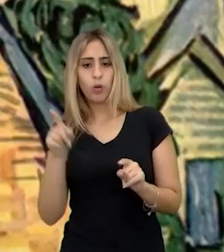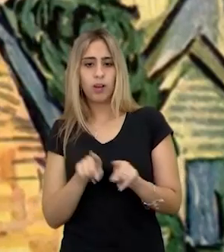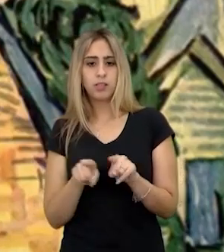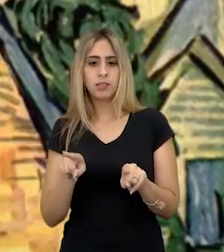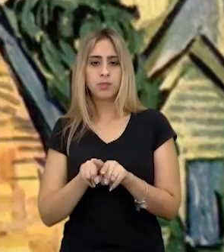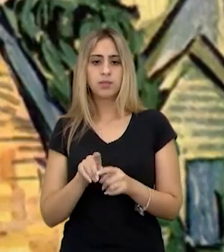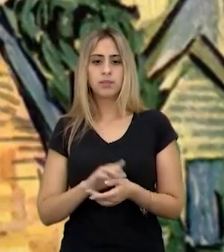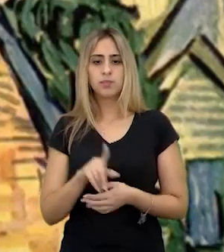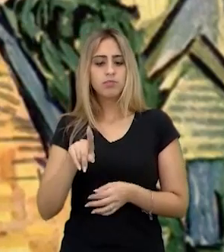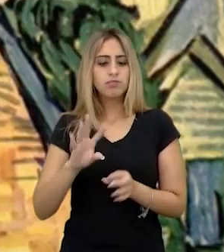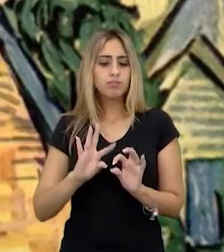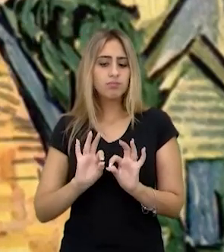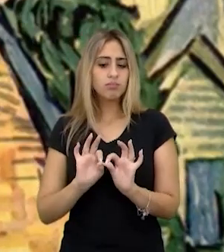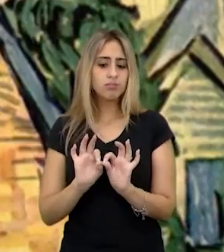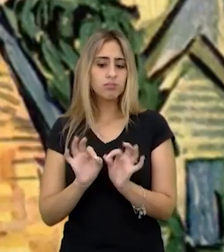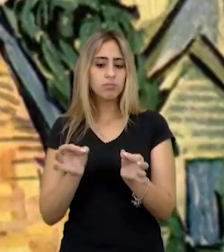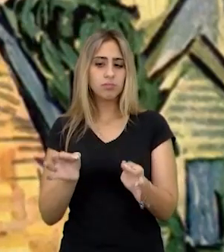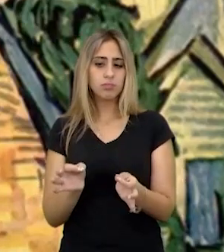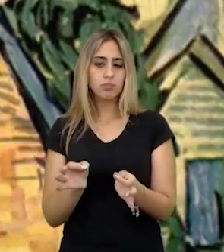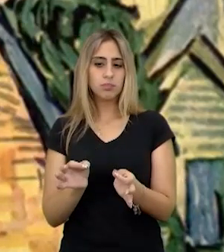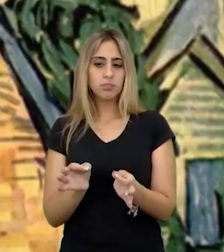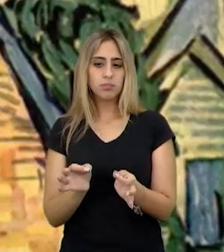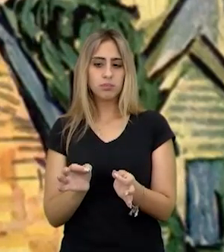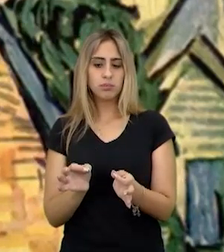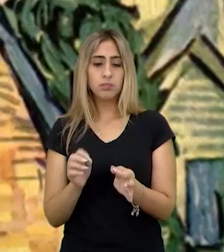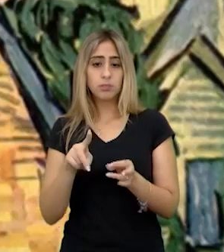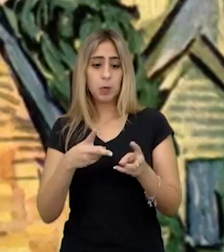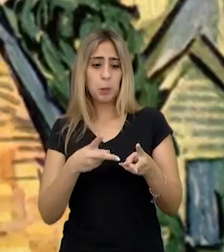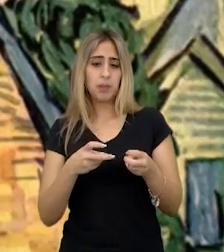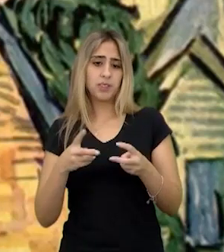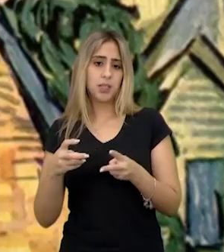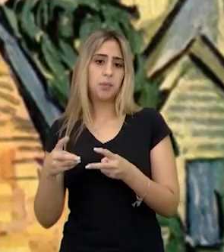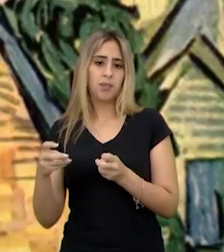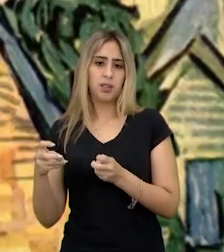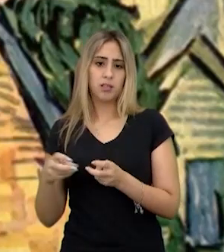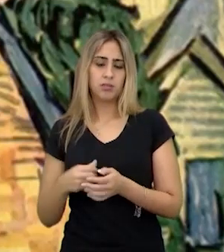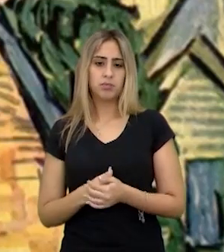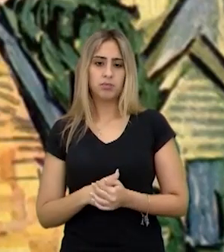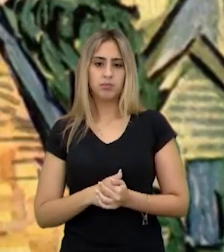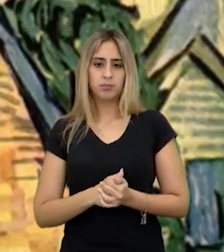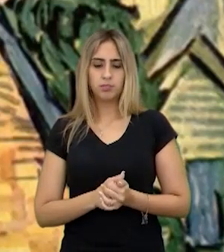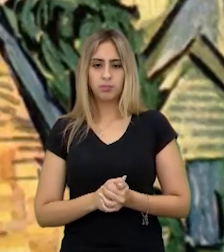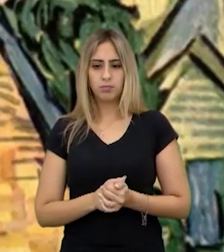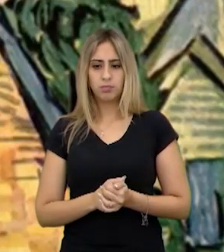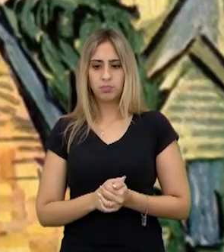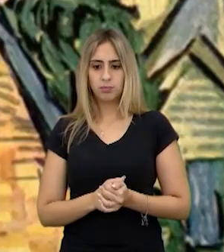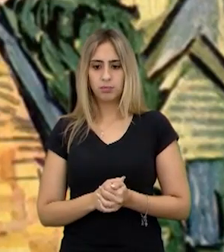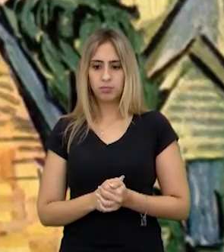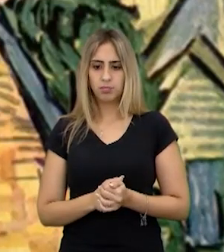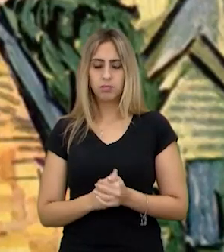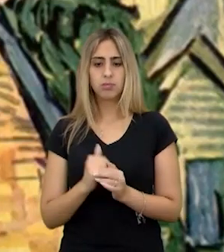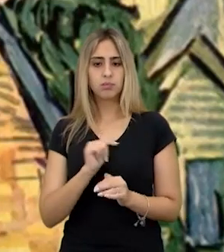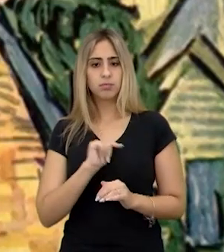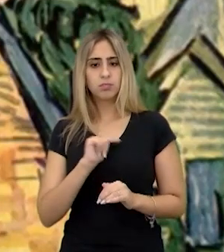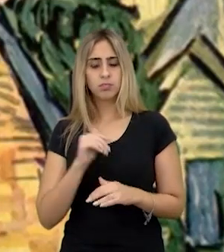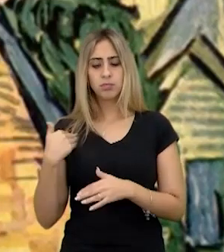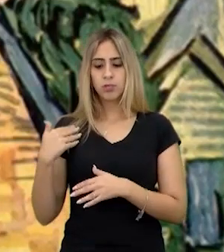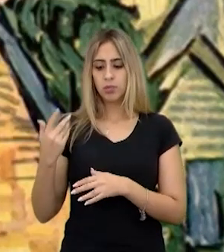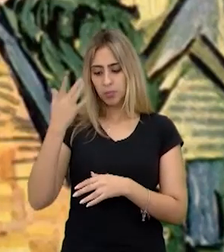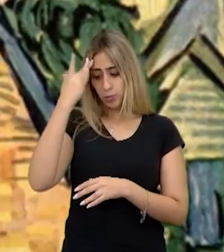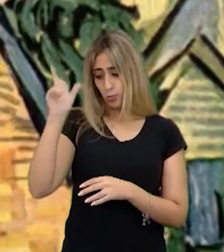elas simplesmente são percebidas, né? Então, aqui tem o hábito de produzir